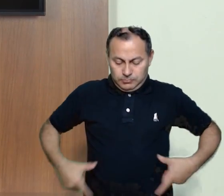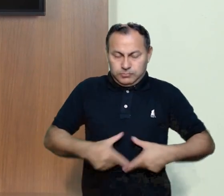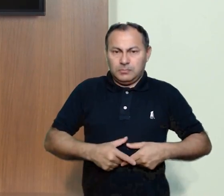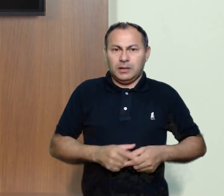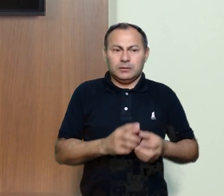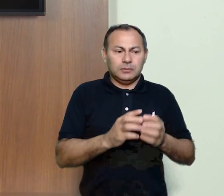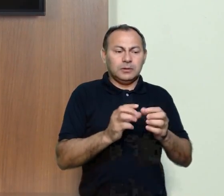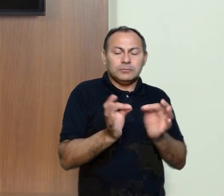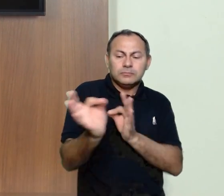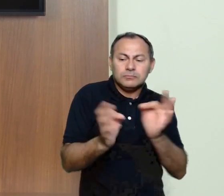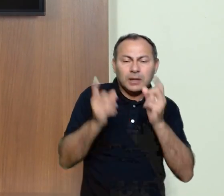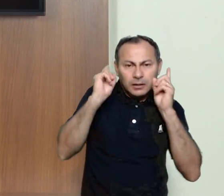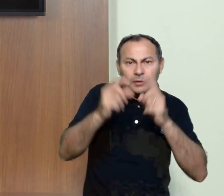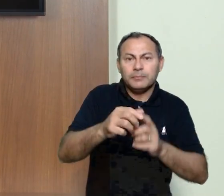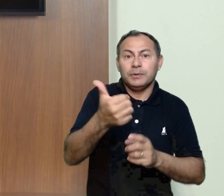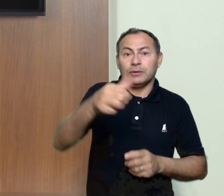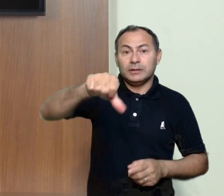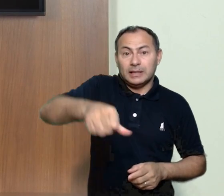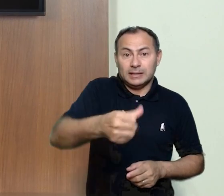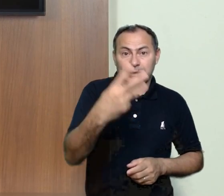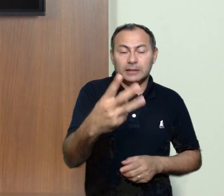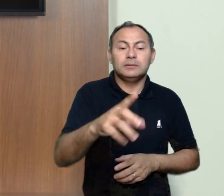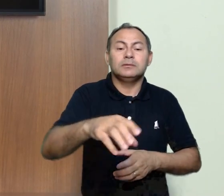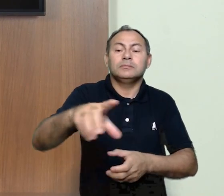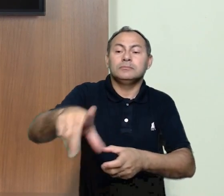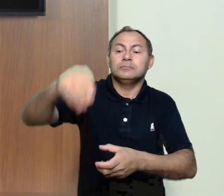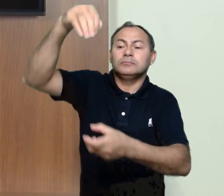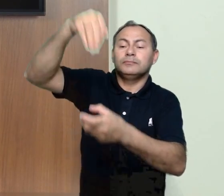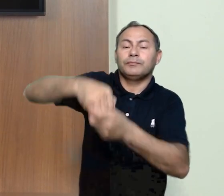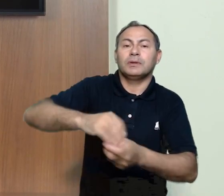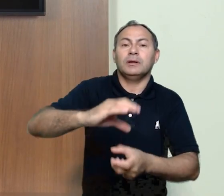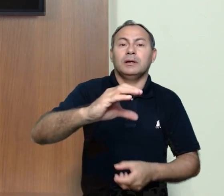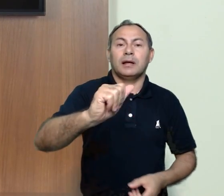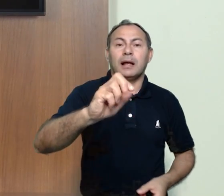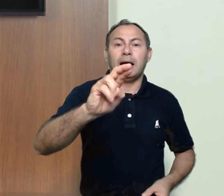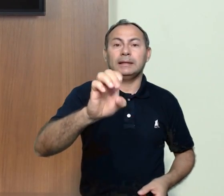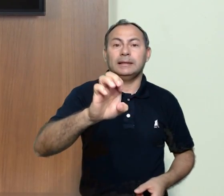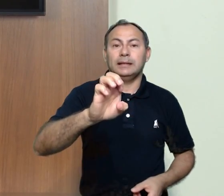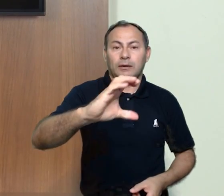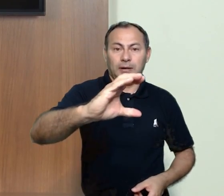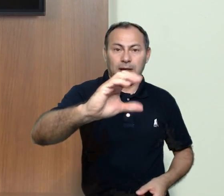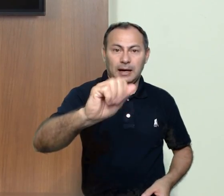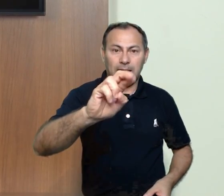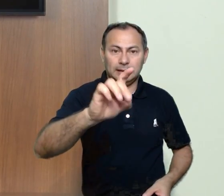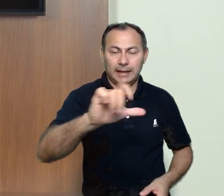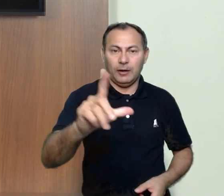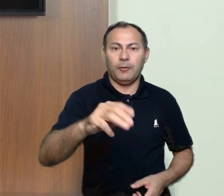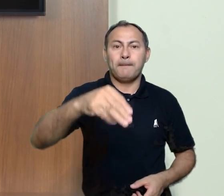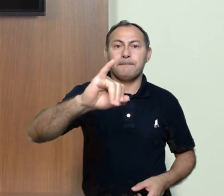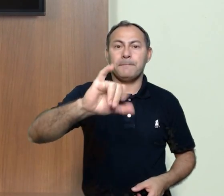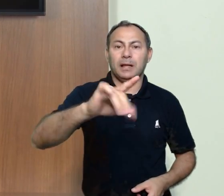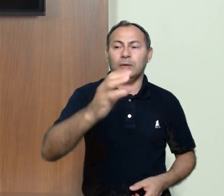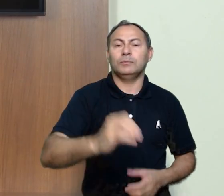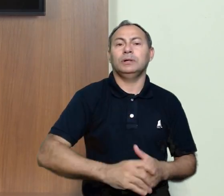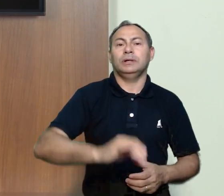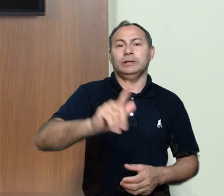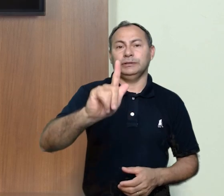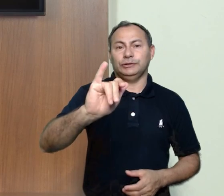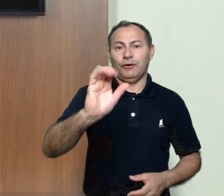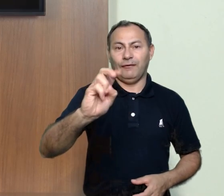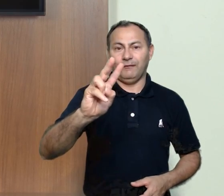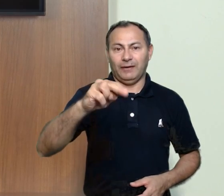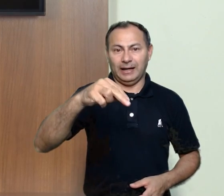de 1963 elegeram o cardeal de Milão, Giovanni Battista